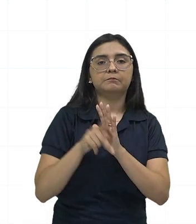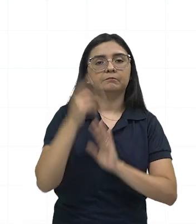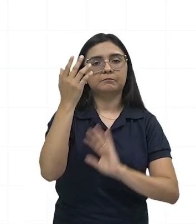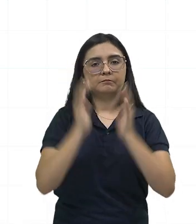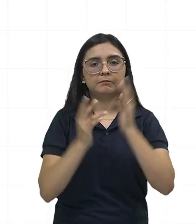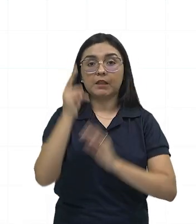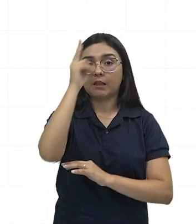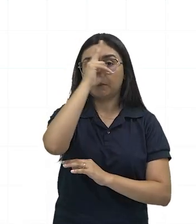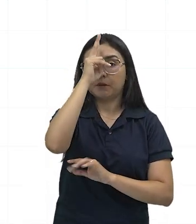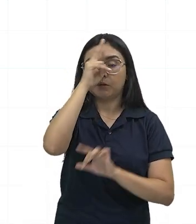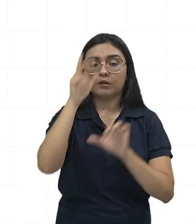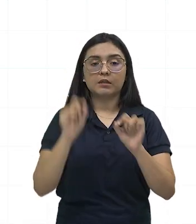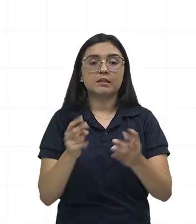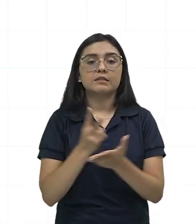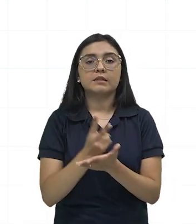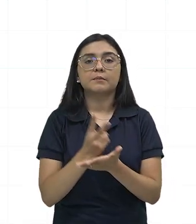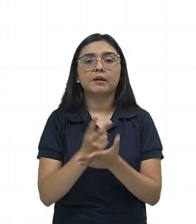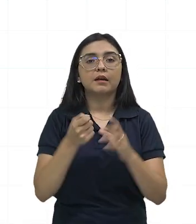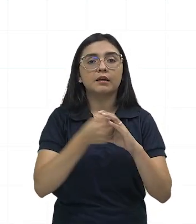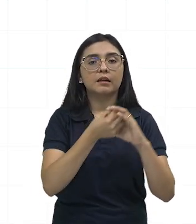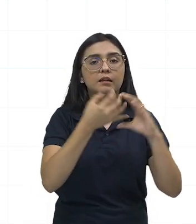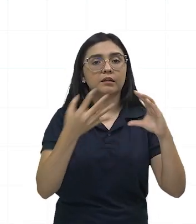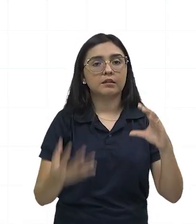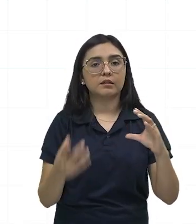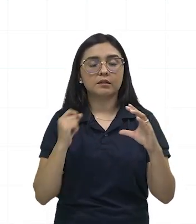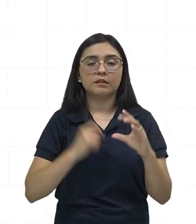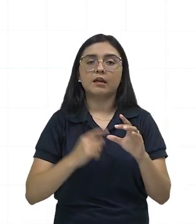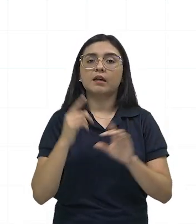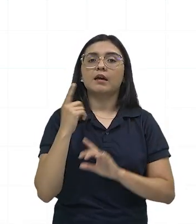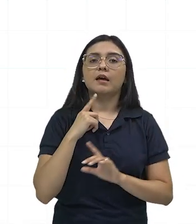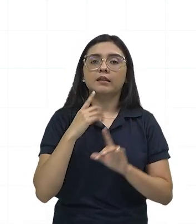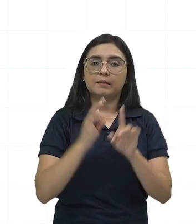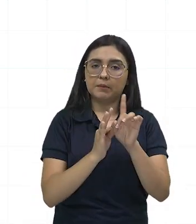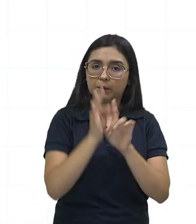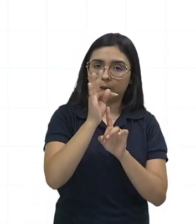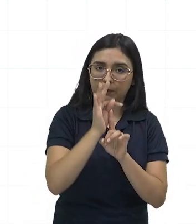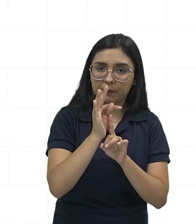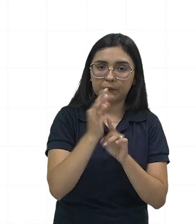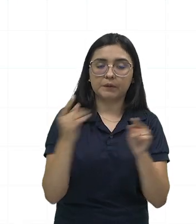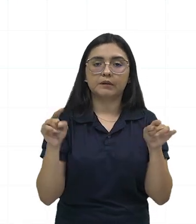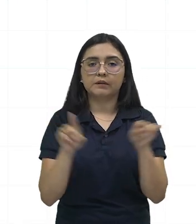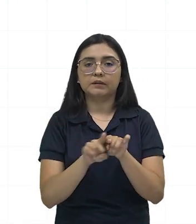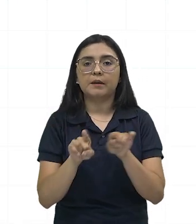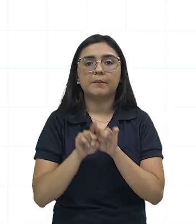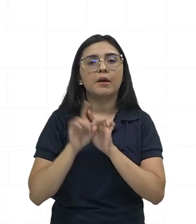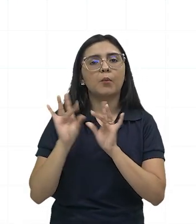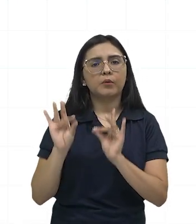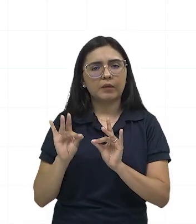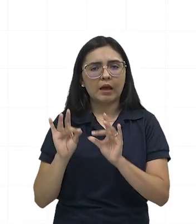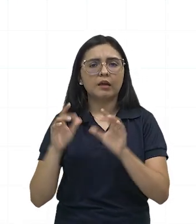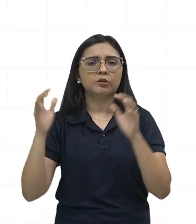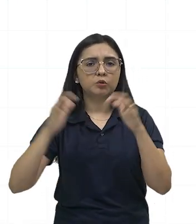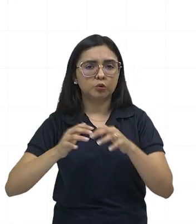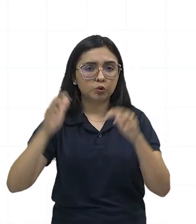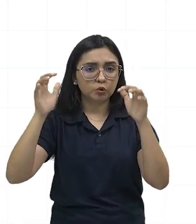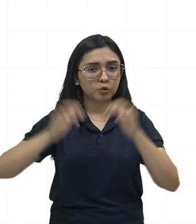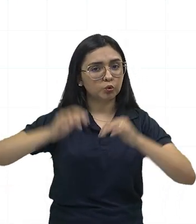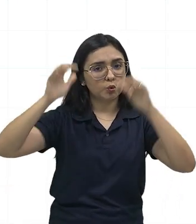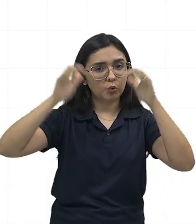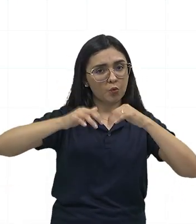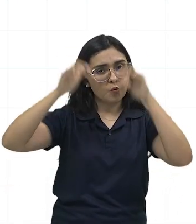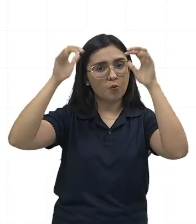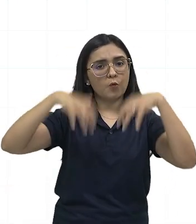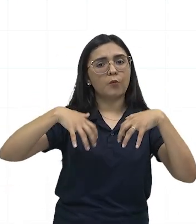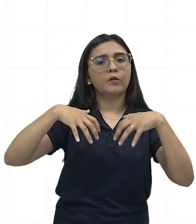né? Lembrando que ele é sempre caracterizado pela alta temperatura, pela grande umidade, pela chuva que